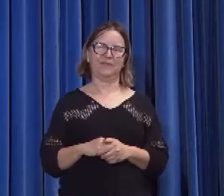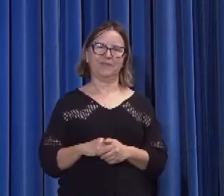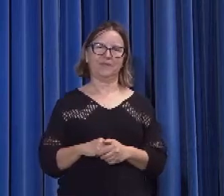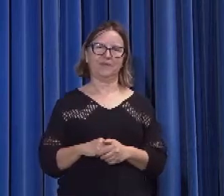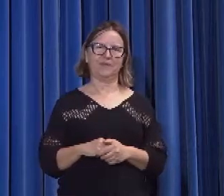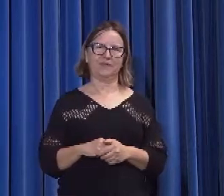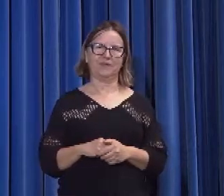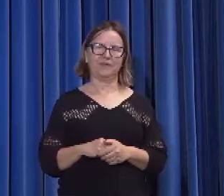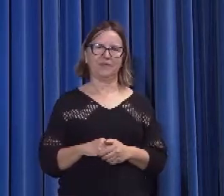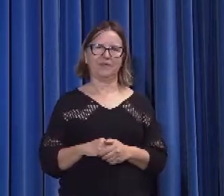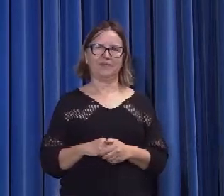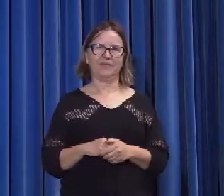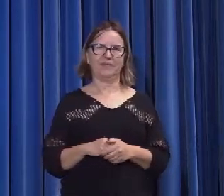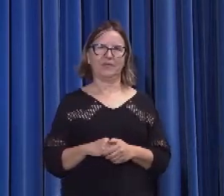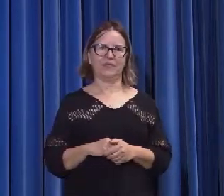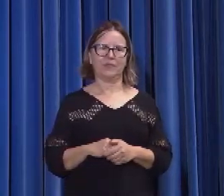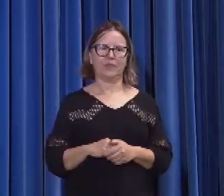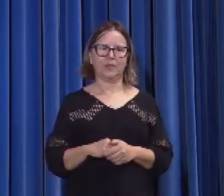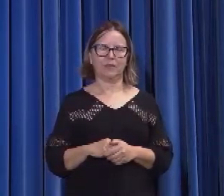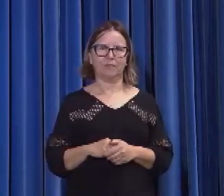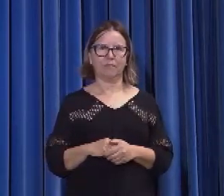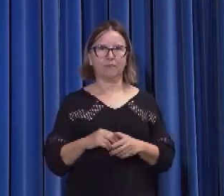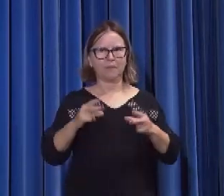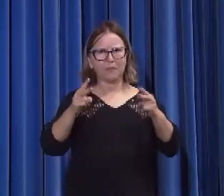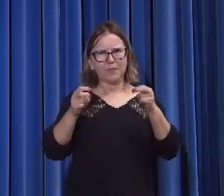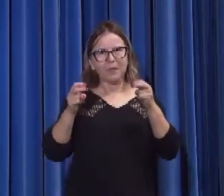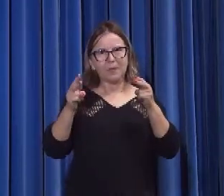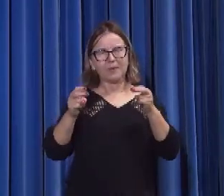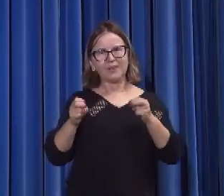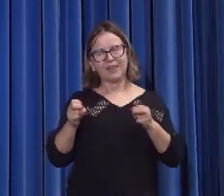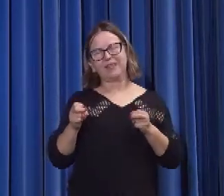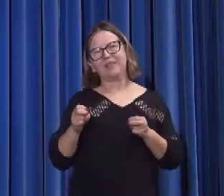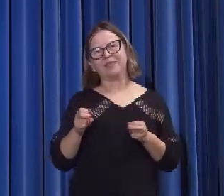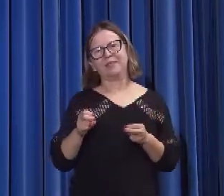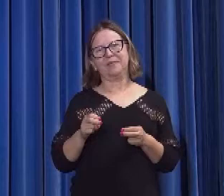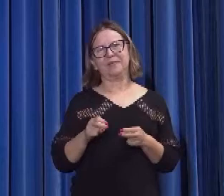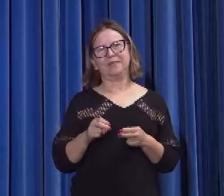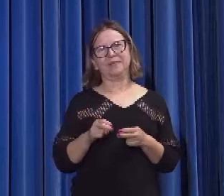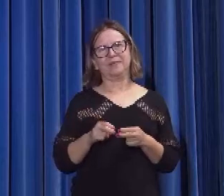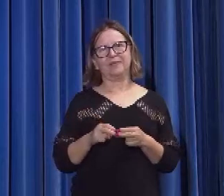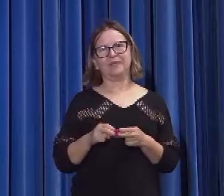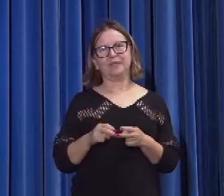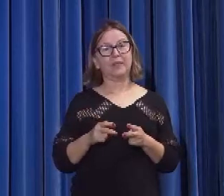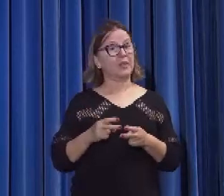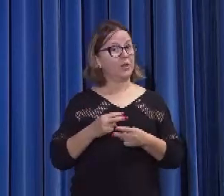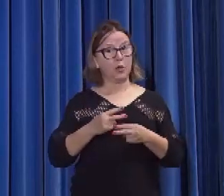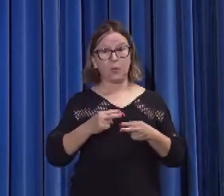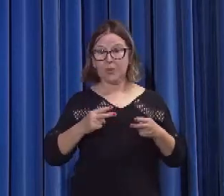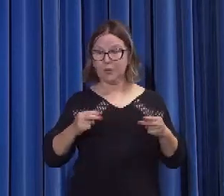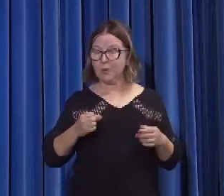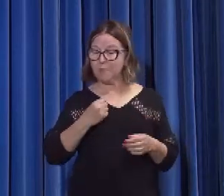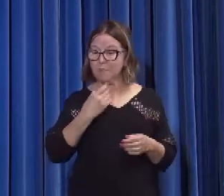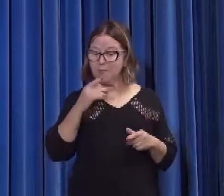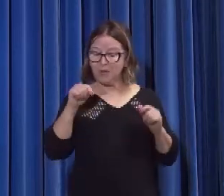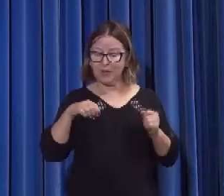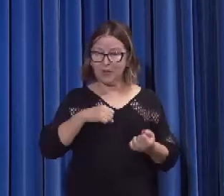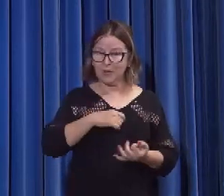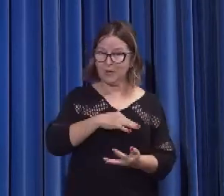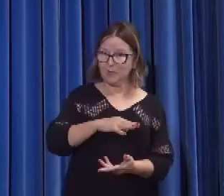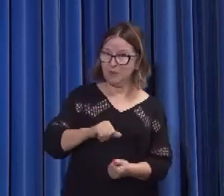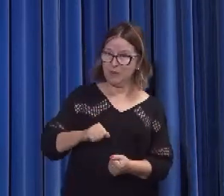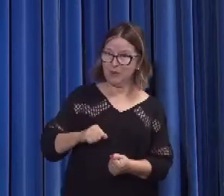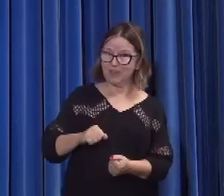Veja uma coisa aqui, que não são as coisas boas do mundo que nós